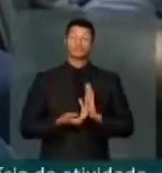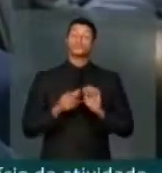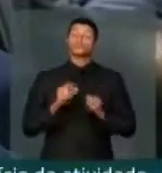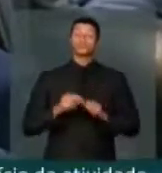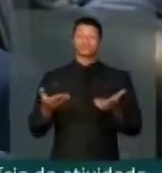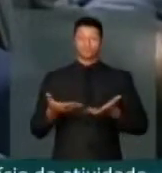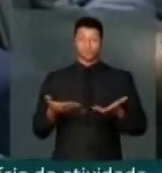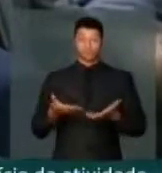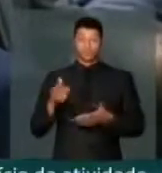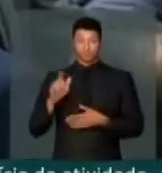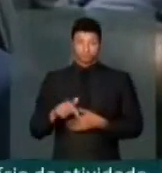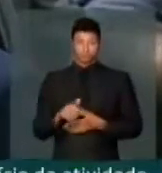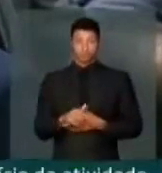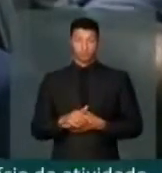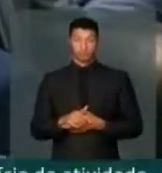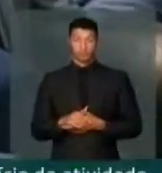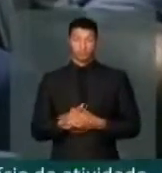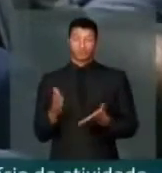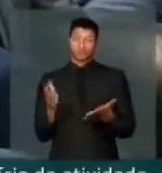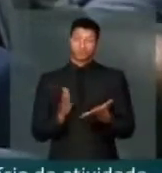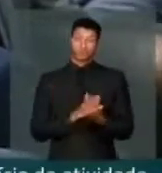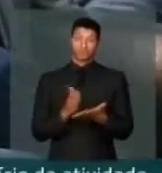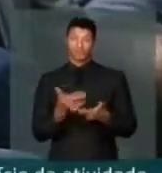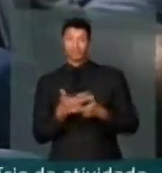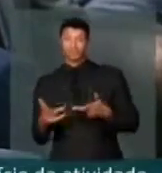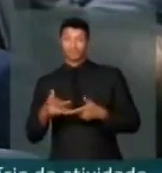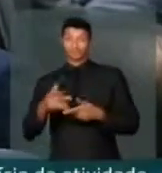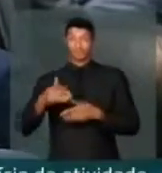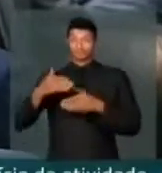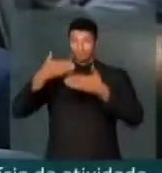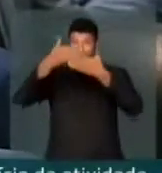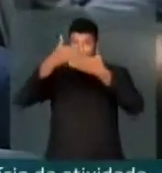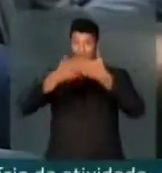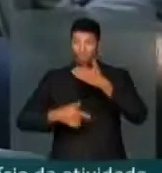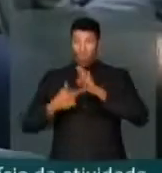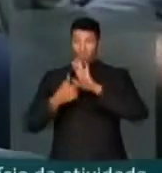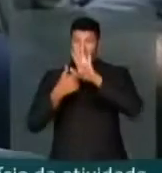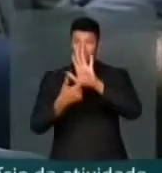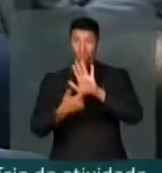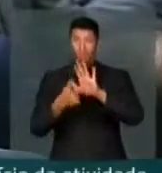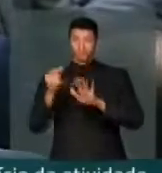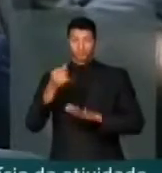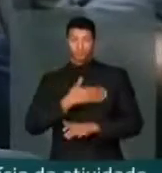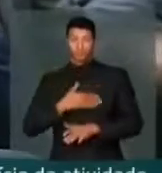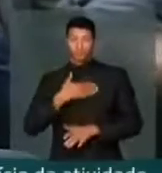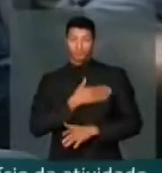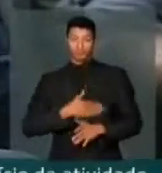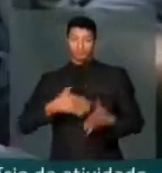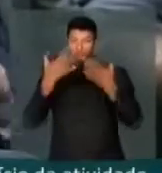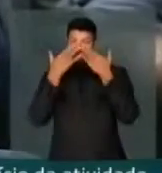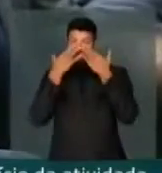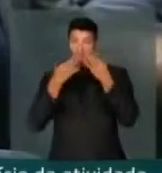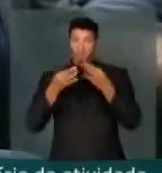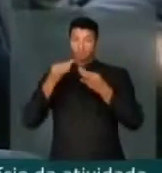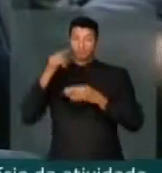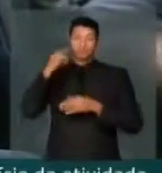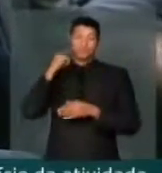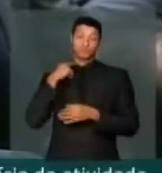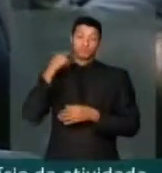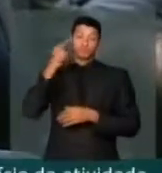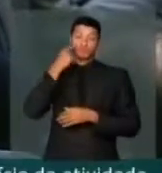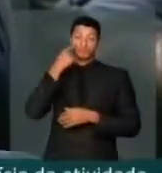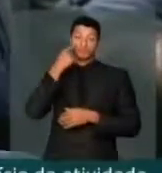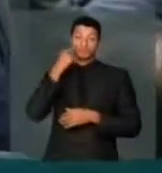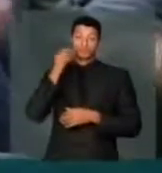faz hoje é algo que o painel reflete muito bem. Eu gostaria da atenção dos senhores lotéricos para verem